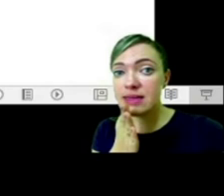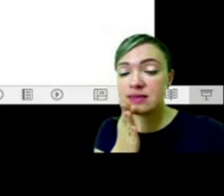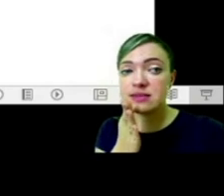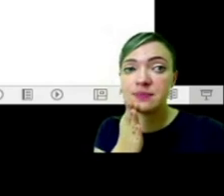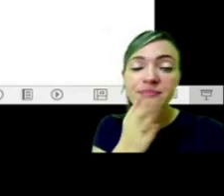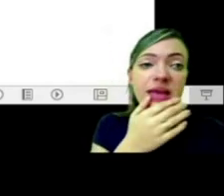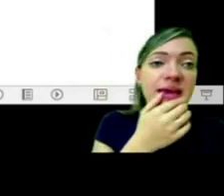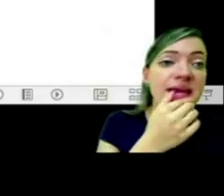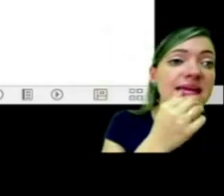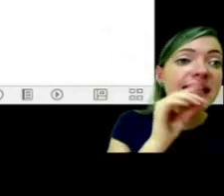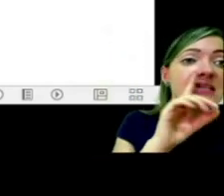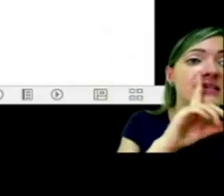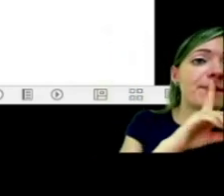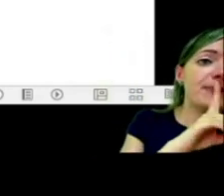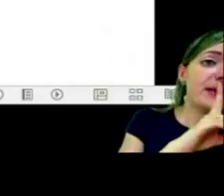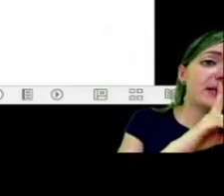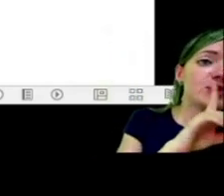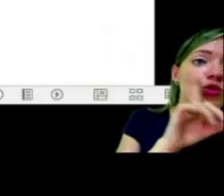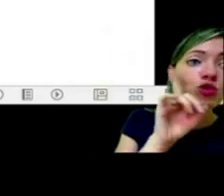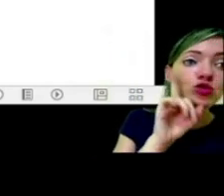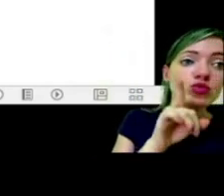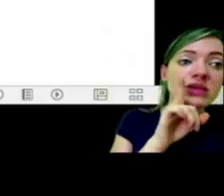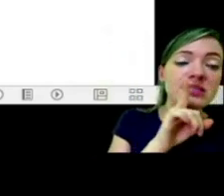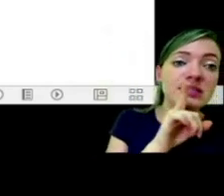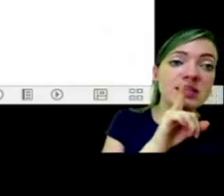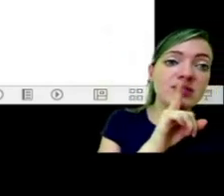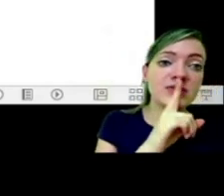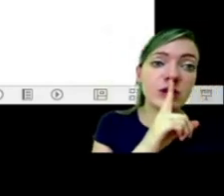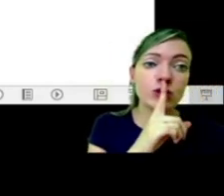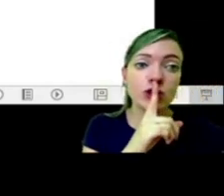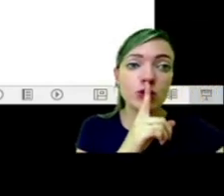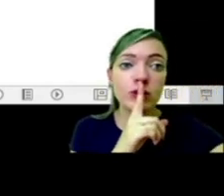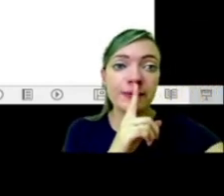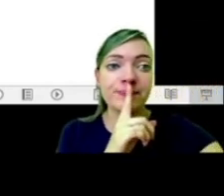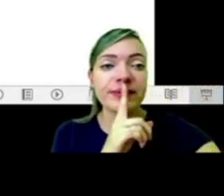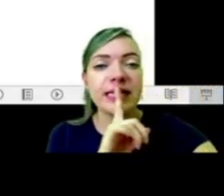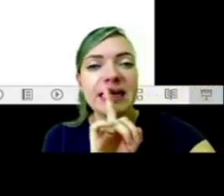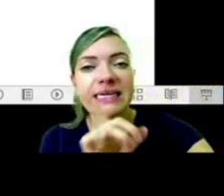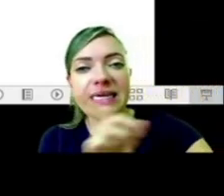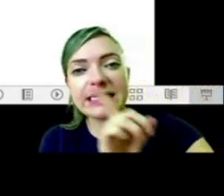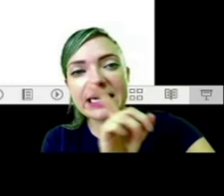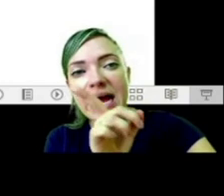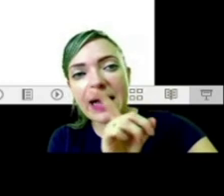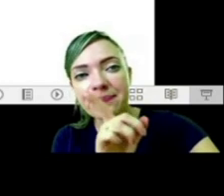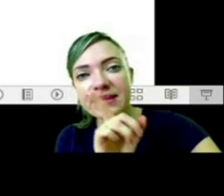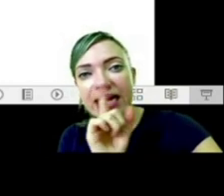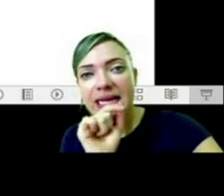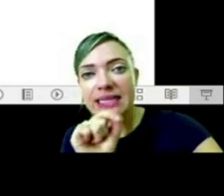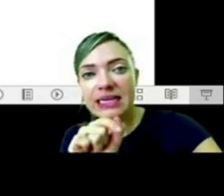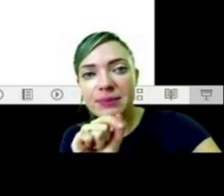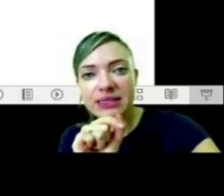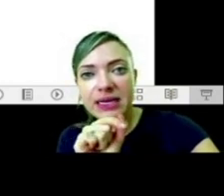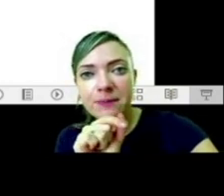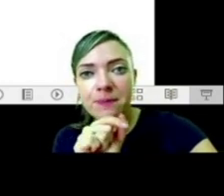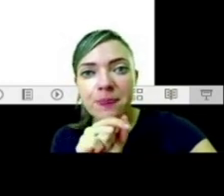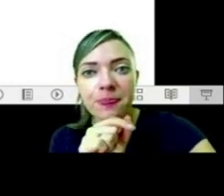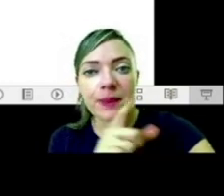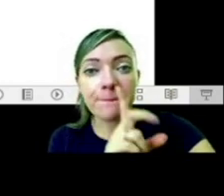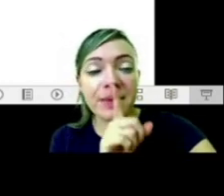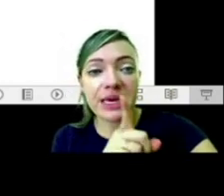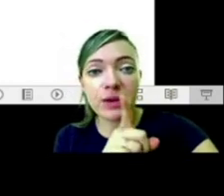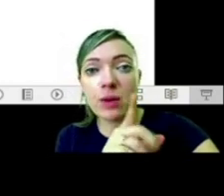e bactérias. Ele quer saber se o conjunto desses seres vivos vai constituir: letra A, cadeia